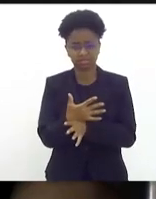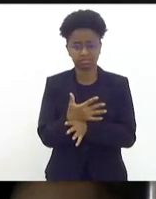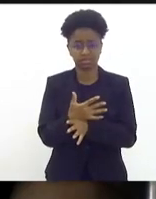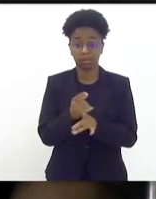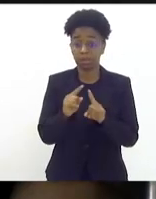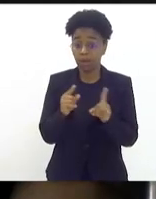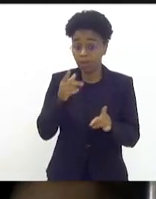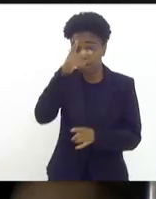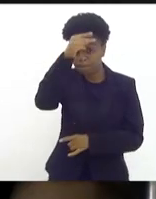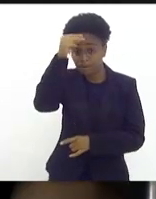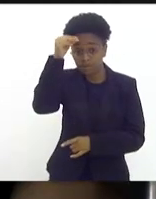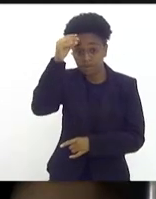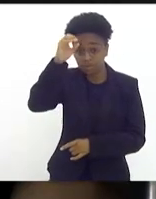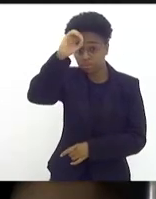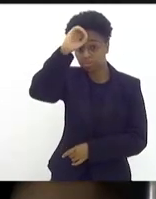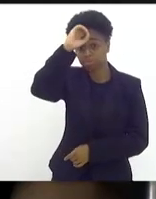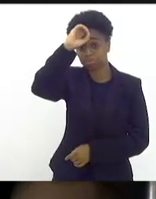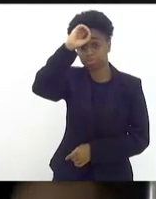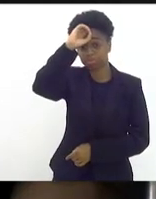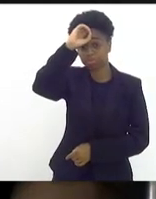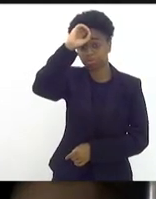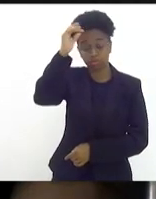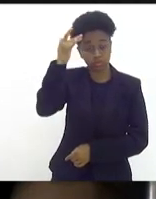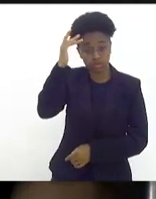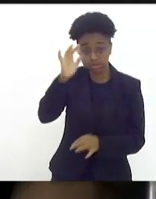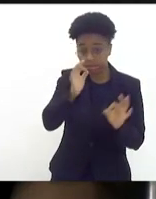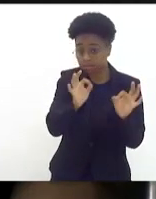sequer saber.